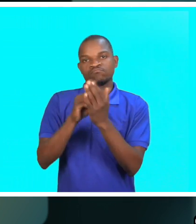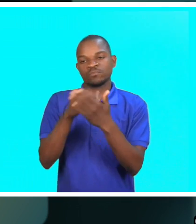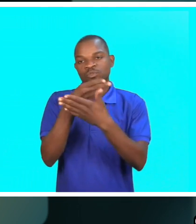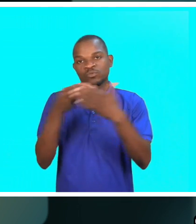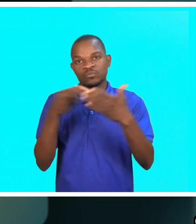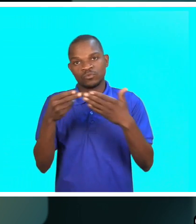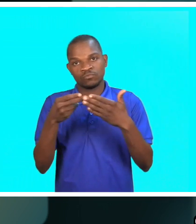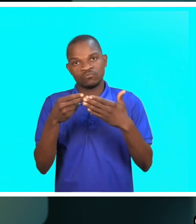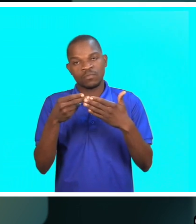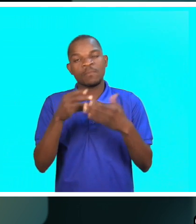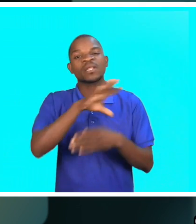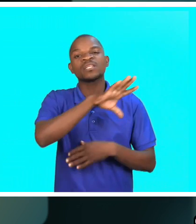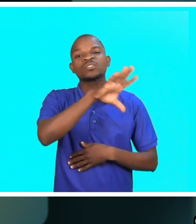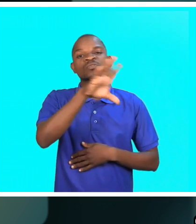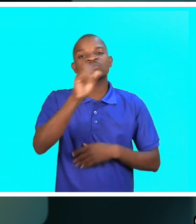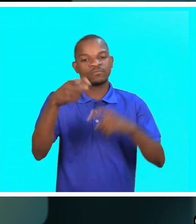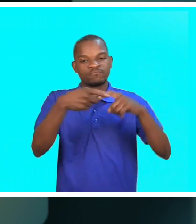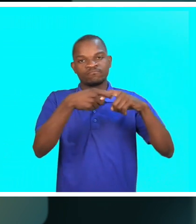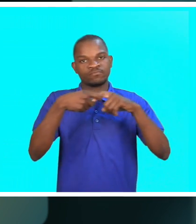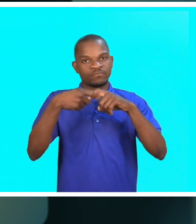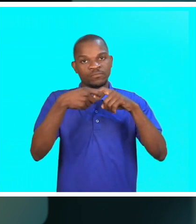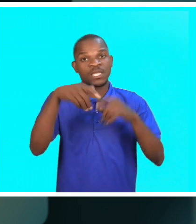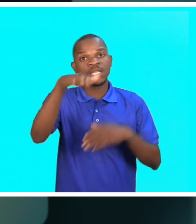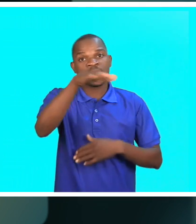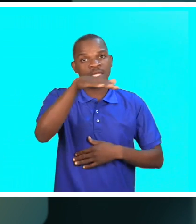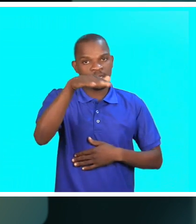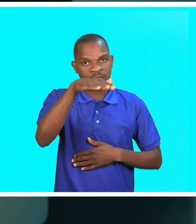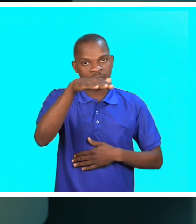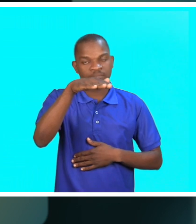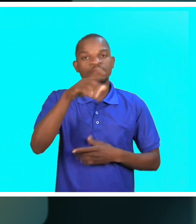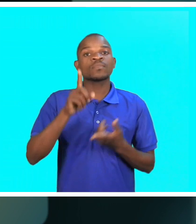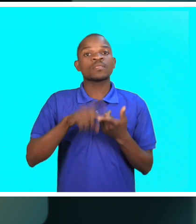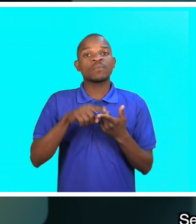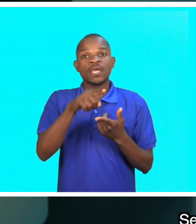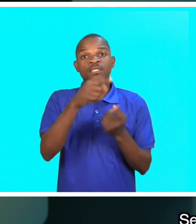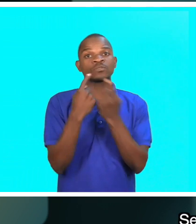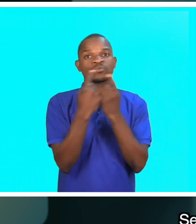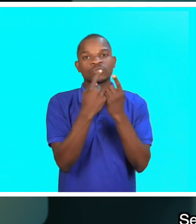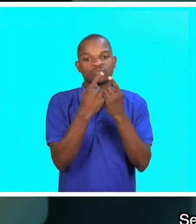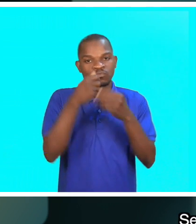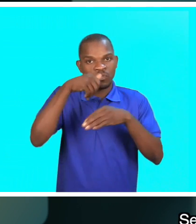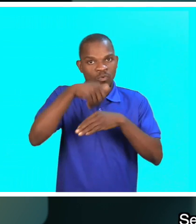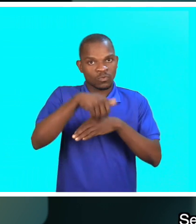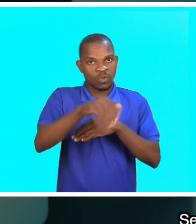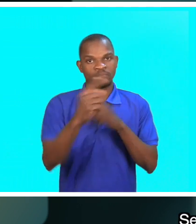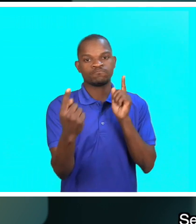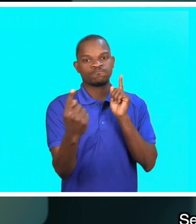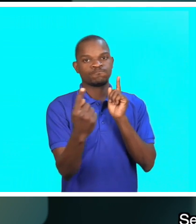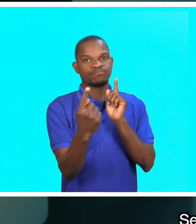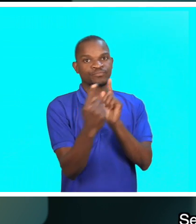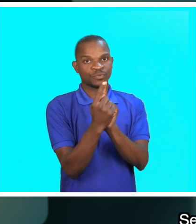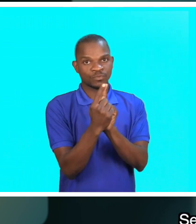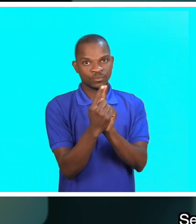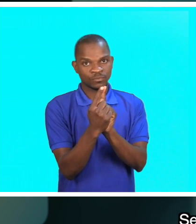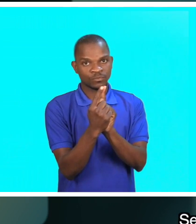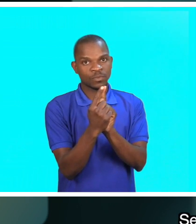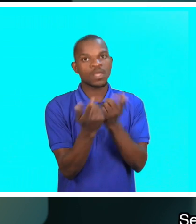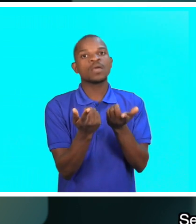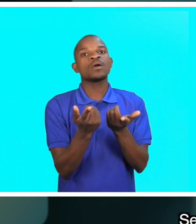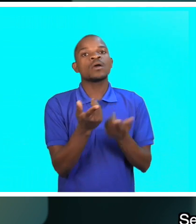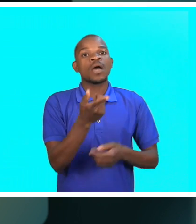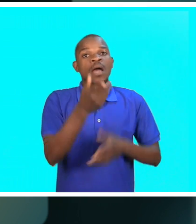cobrir todos os agregados familiares daquela área de enumeração. Se esta situação pertinente que está sendo